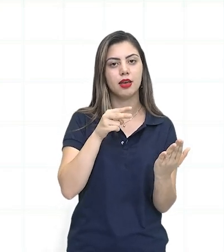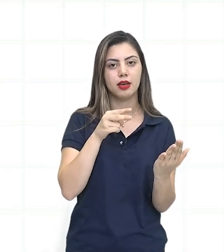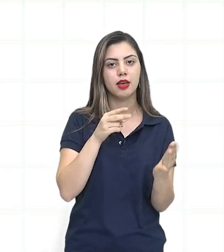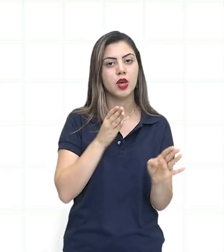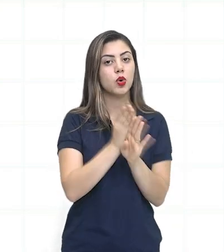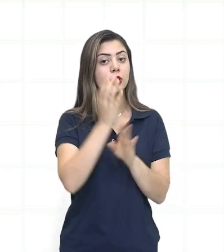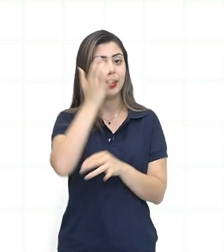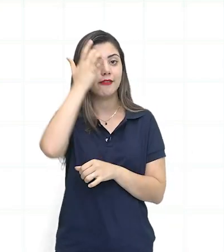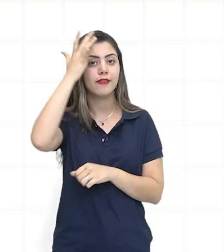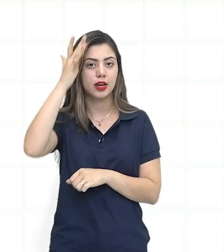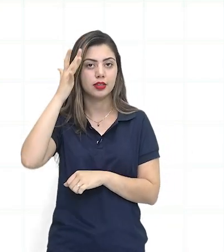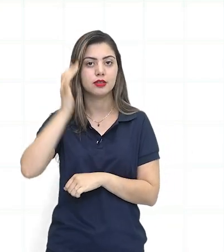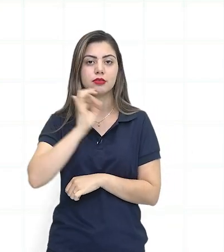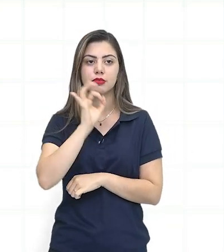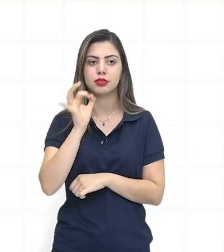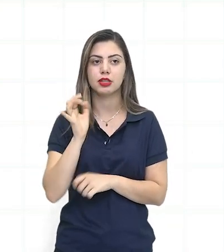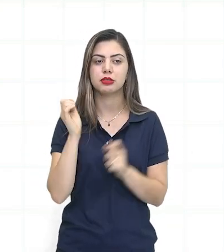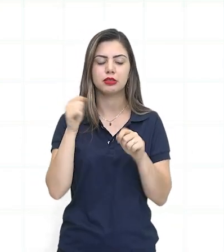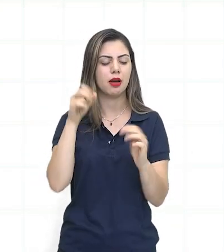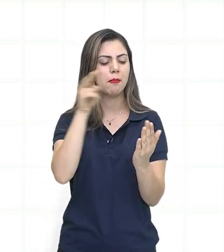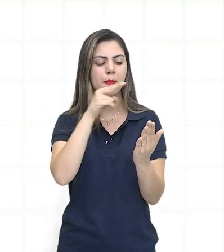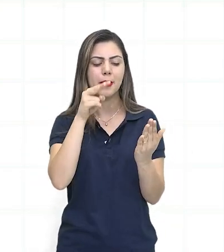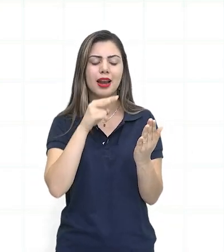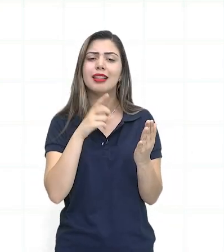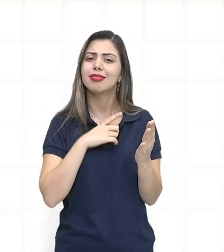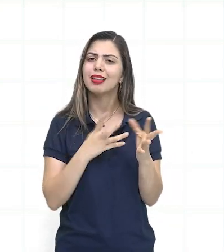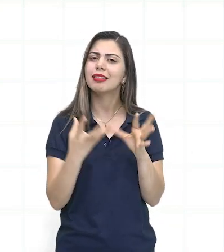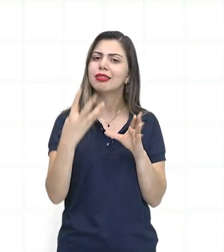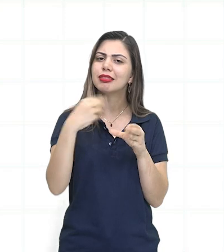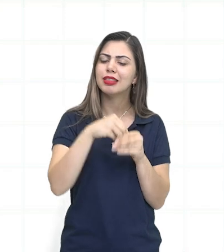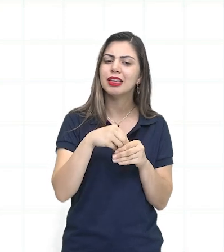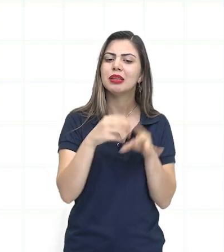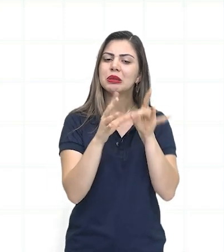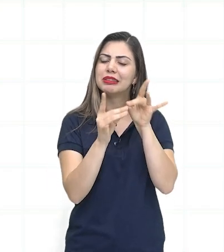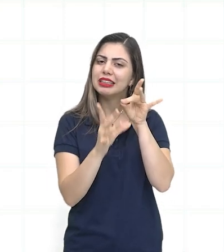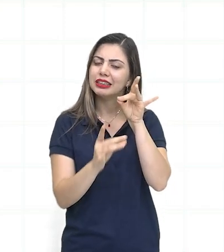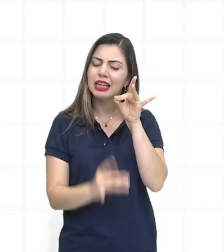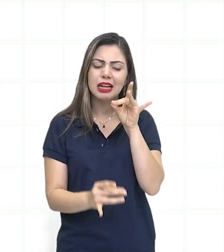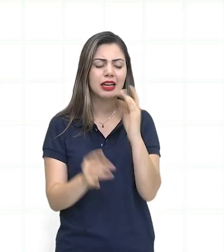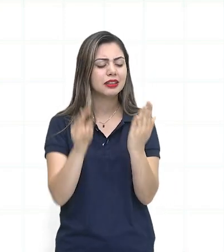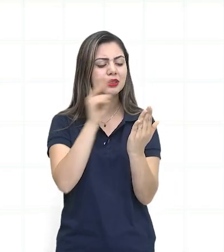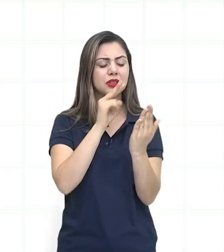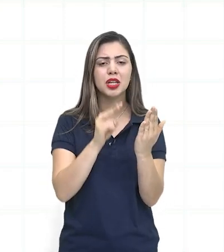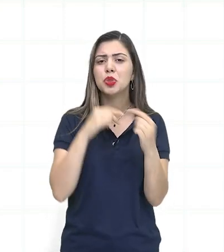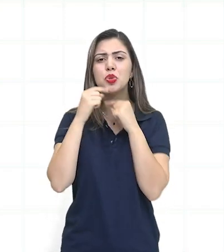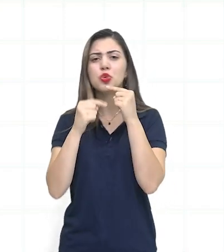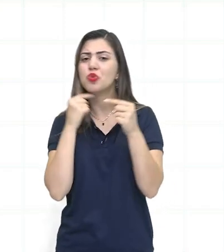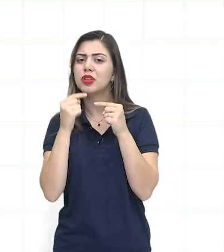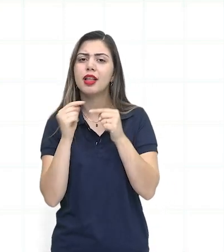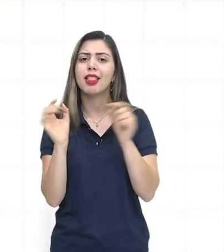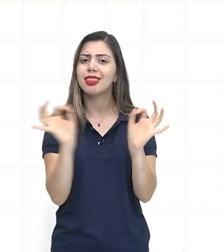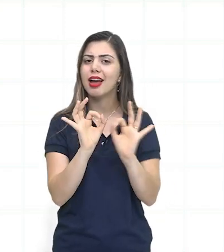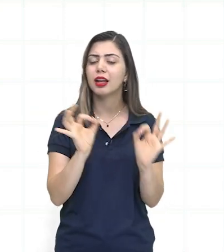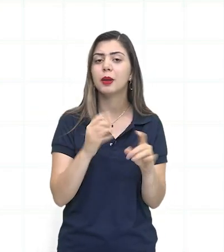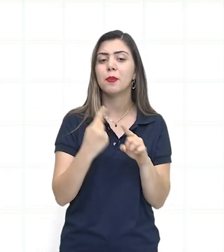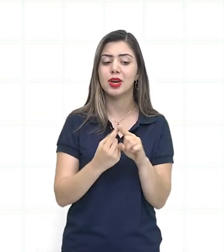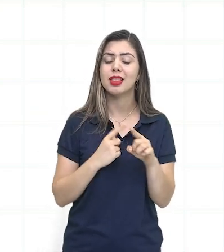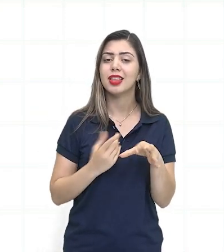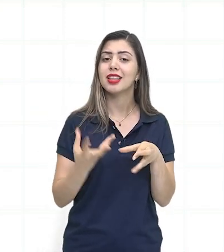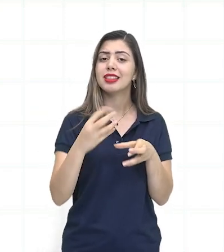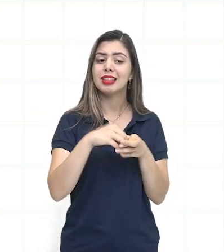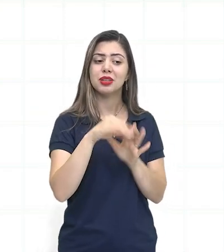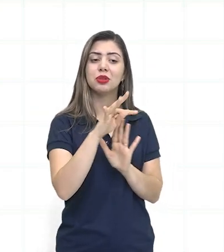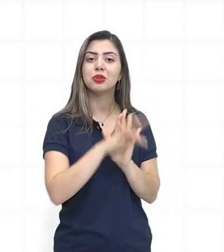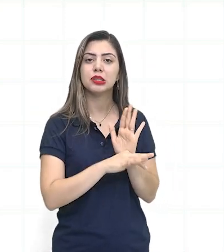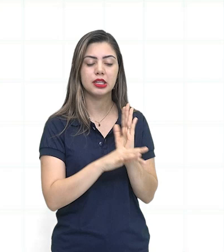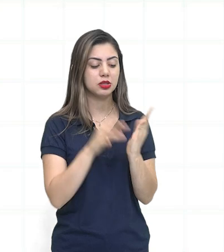estão de forma clara descrita, de forma bem clara, não há dúvida, estão ali